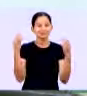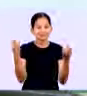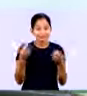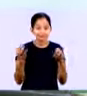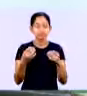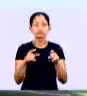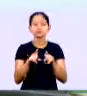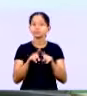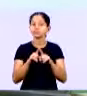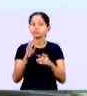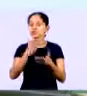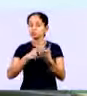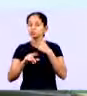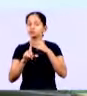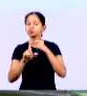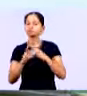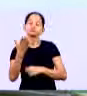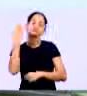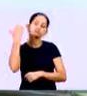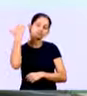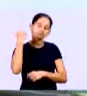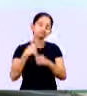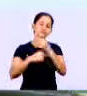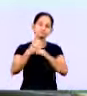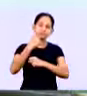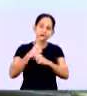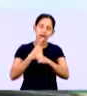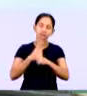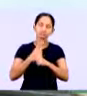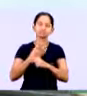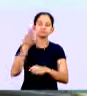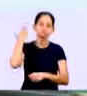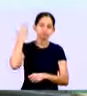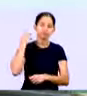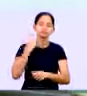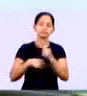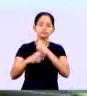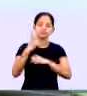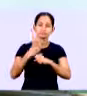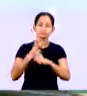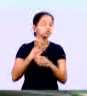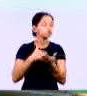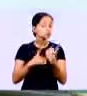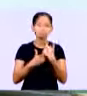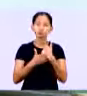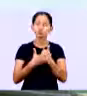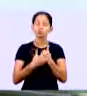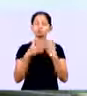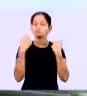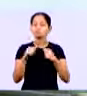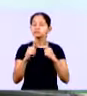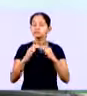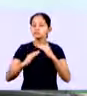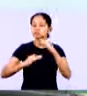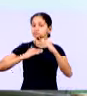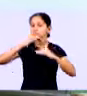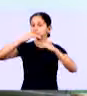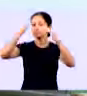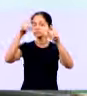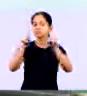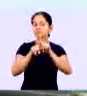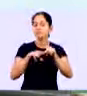levando em consideração períodos anteriores ou até mesmo o crescimento. O processo de produção ele é muito dinâmico, então você pode querer aumentar a